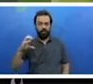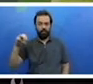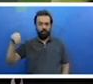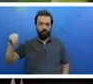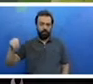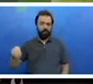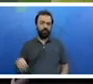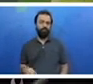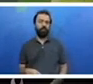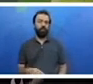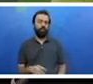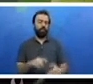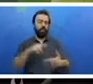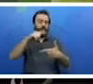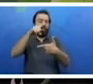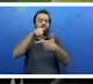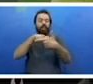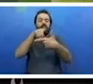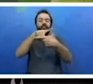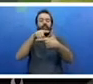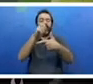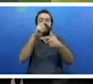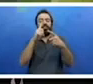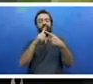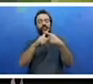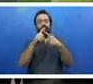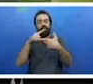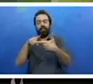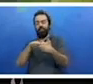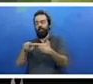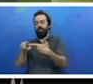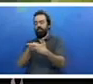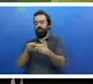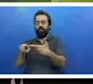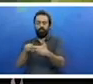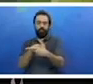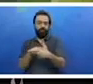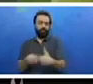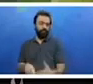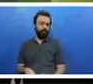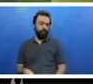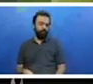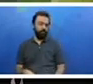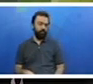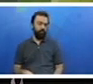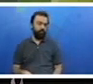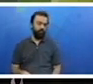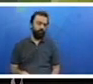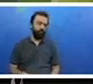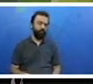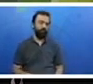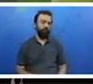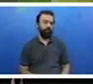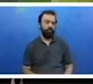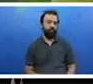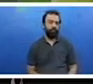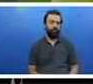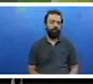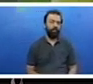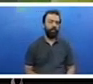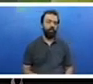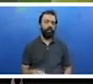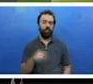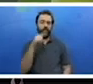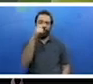Uma dimensão vezes a outra dimensão. Como que a gente completa o quadro? Simples. Eu sei que